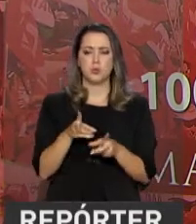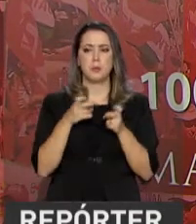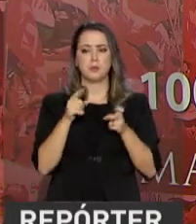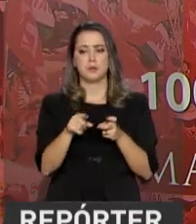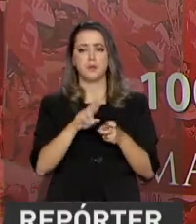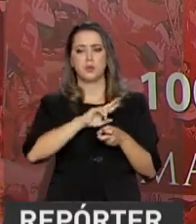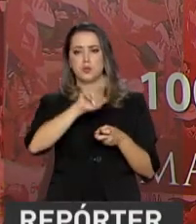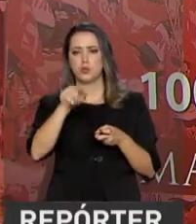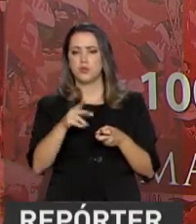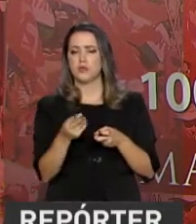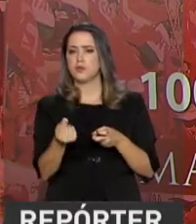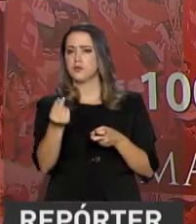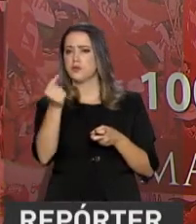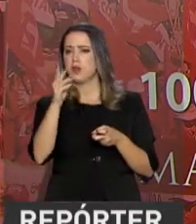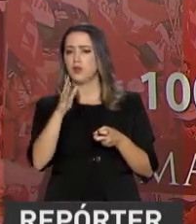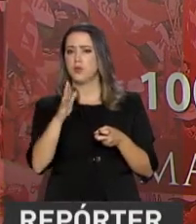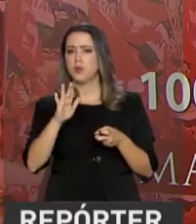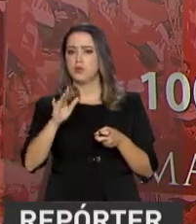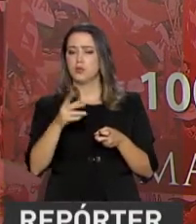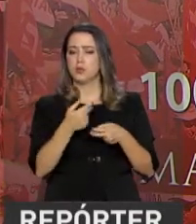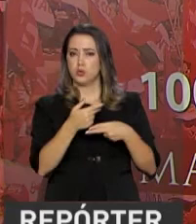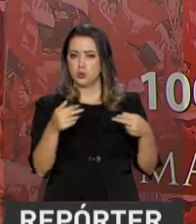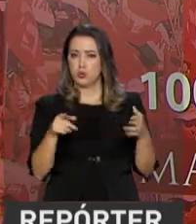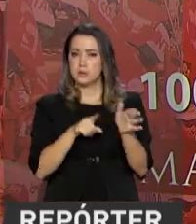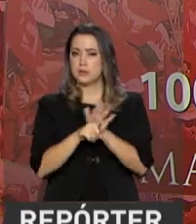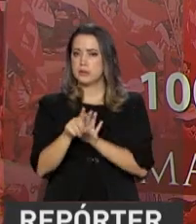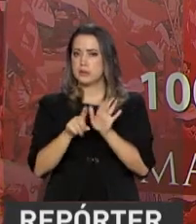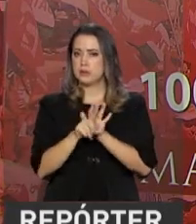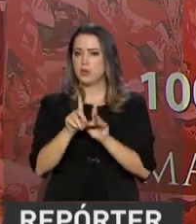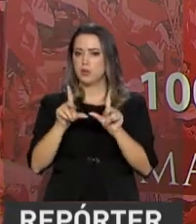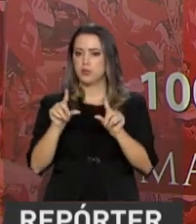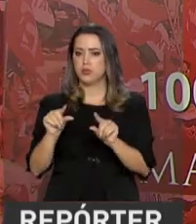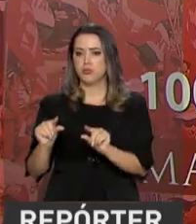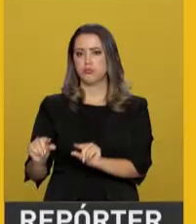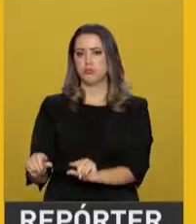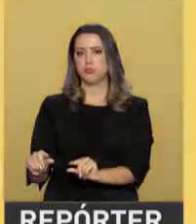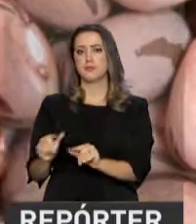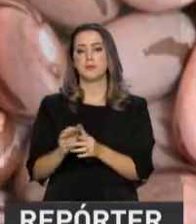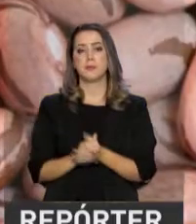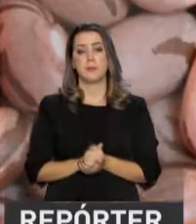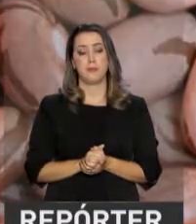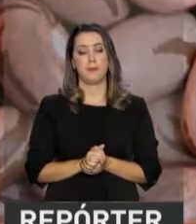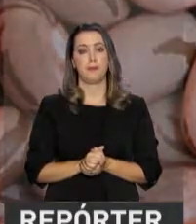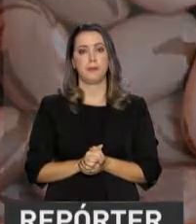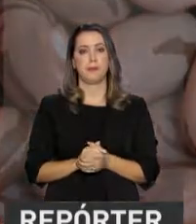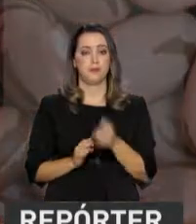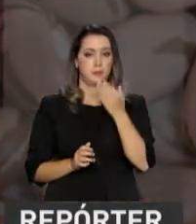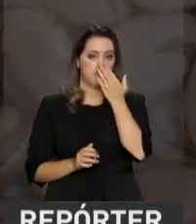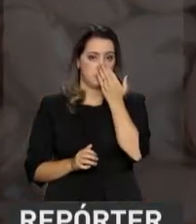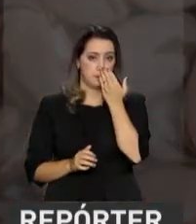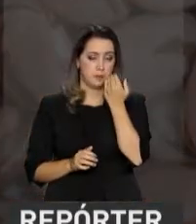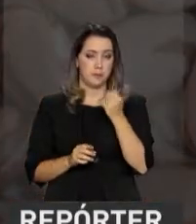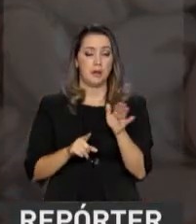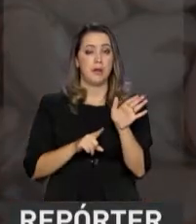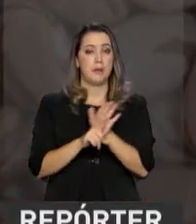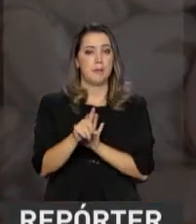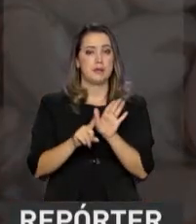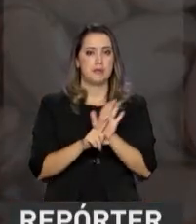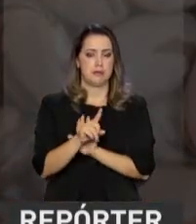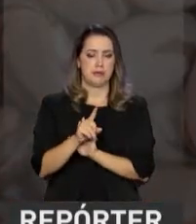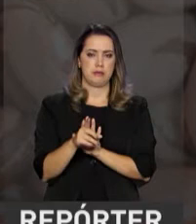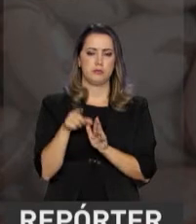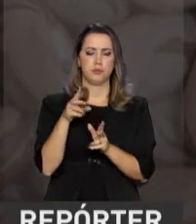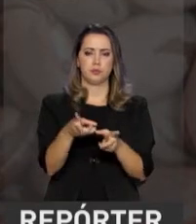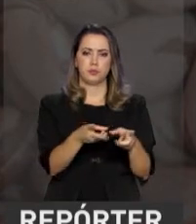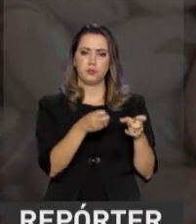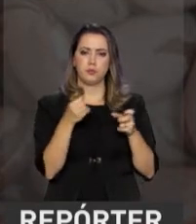grande parte dos 13 produtos pesquisados tiveram uma diminuição de seus preços. O levantamento do DIEESE levou em consideração os